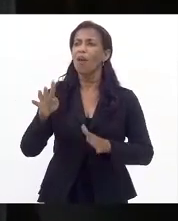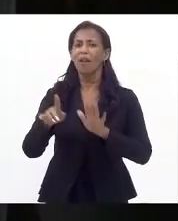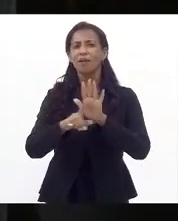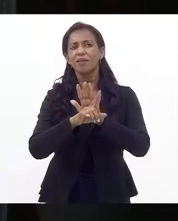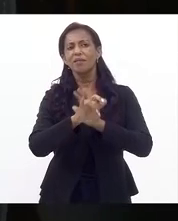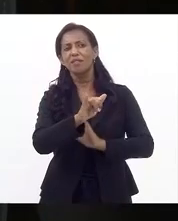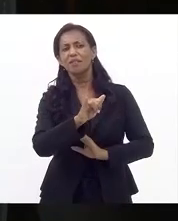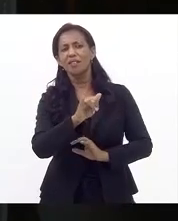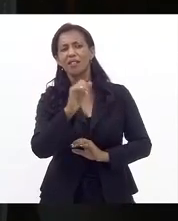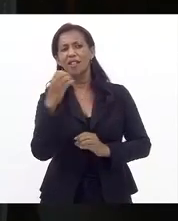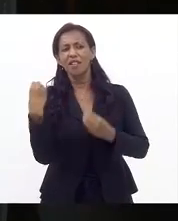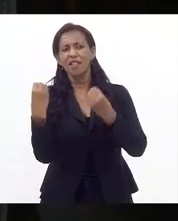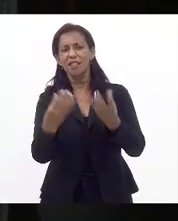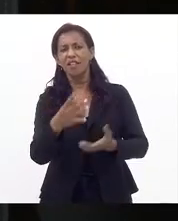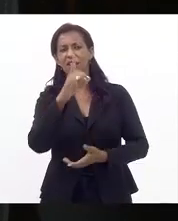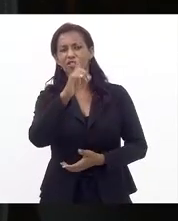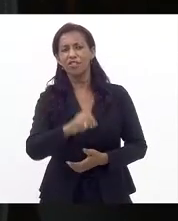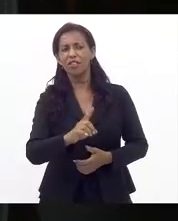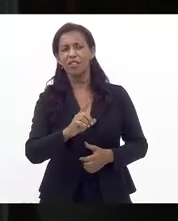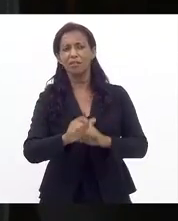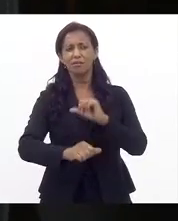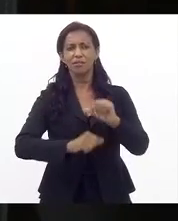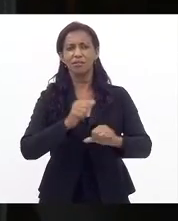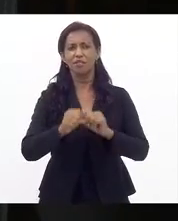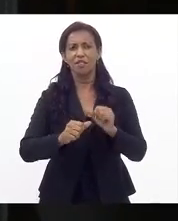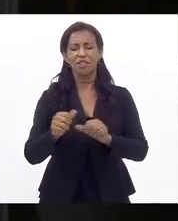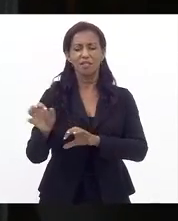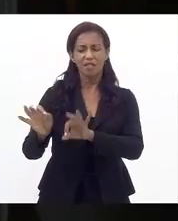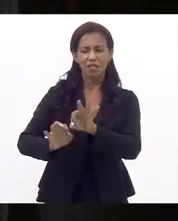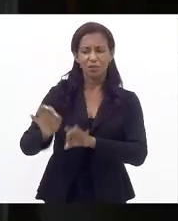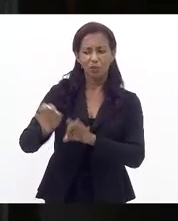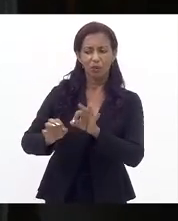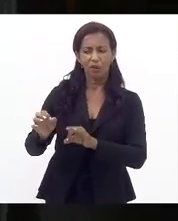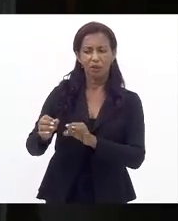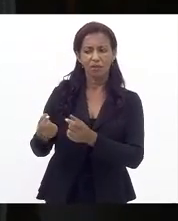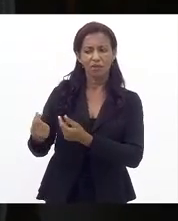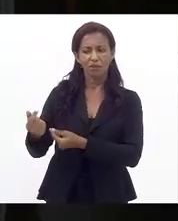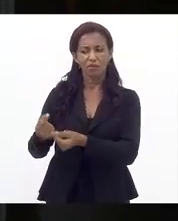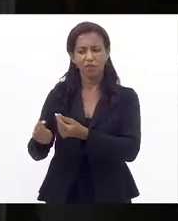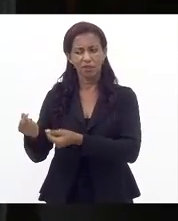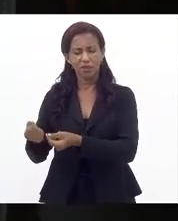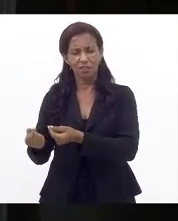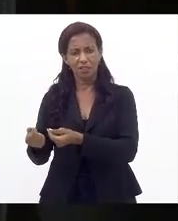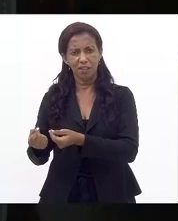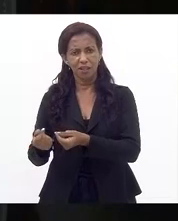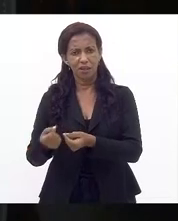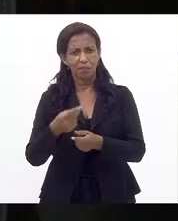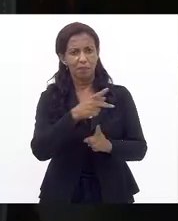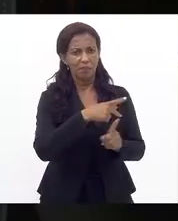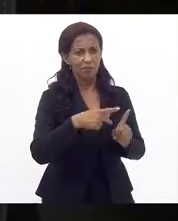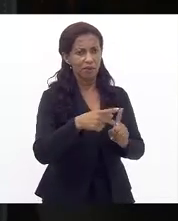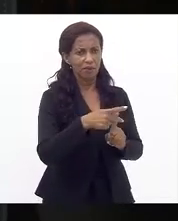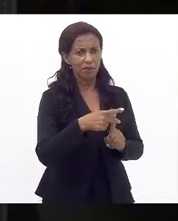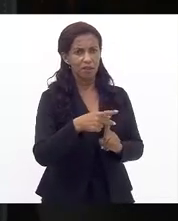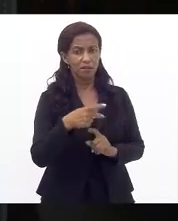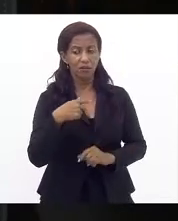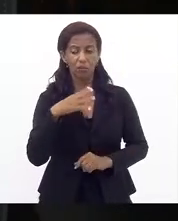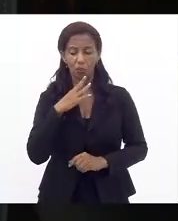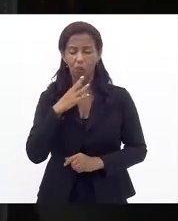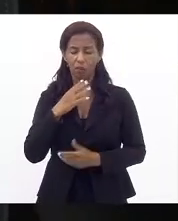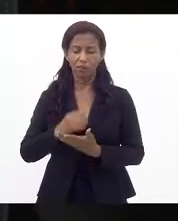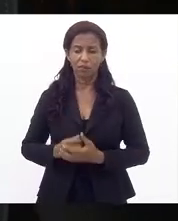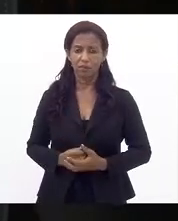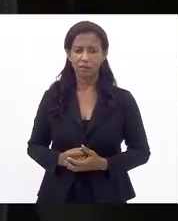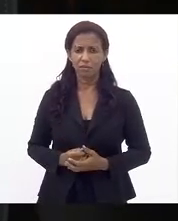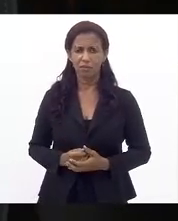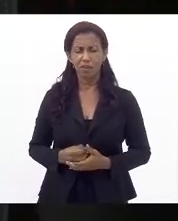que dá direito a você reverter sai do plano financeiro para o plano Previdenciário ele falou com isso